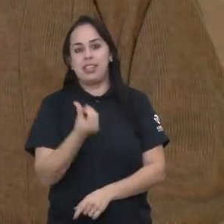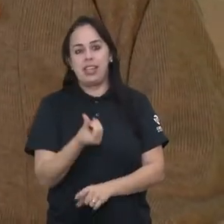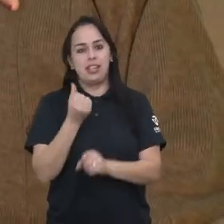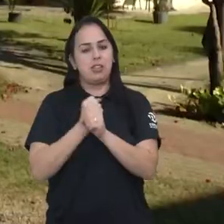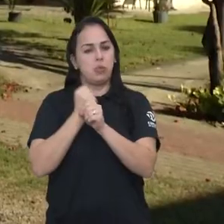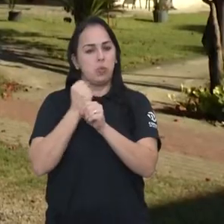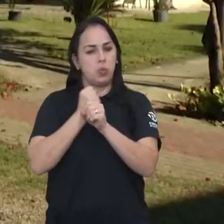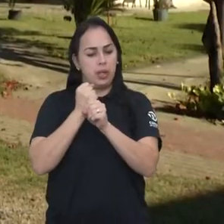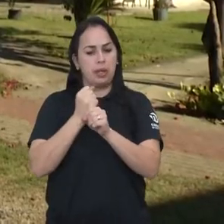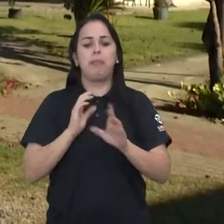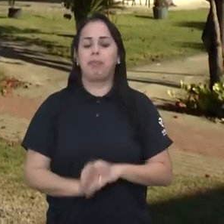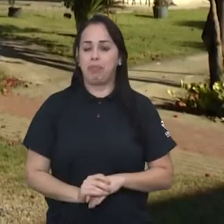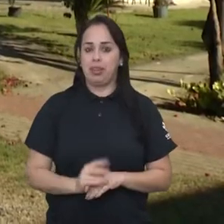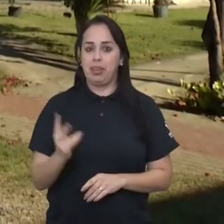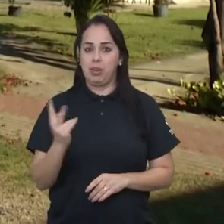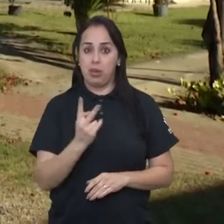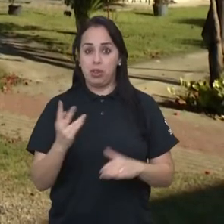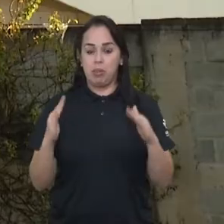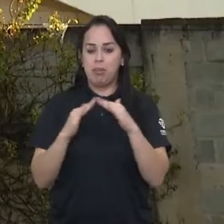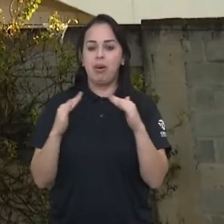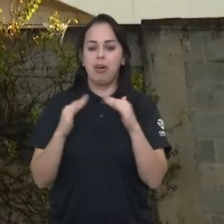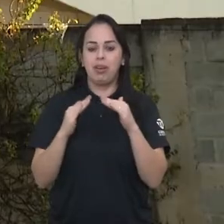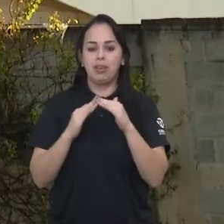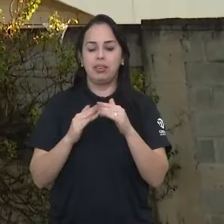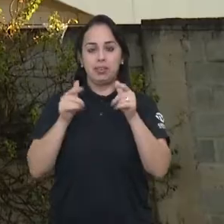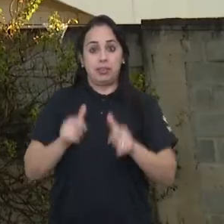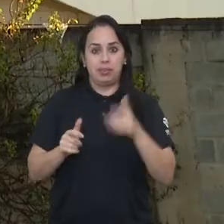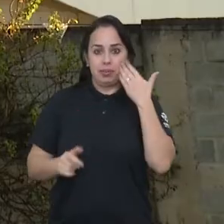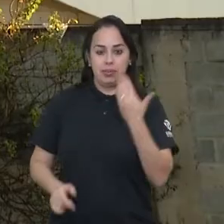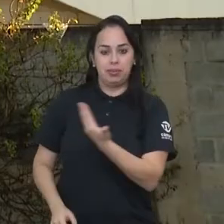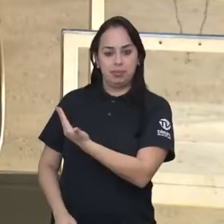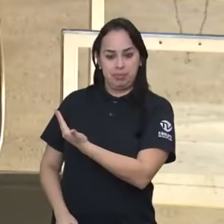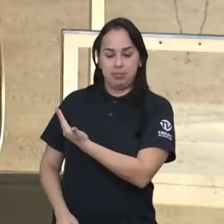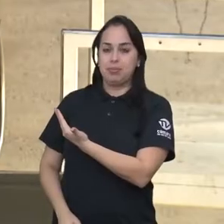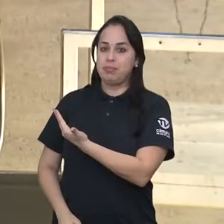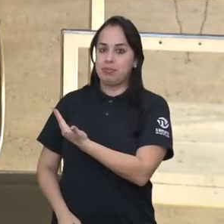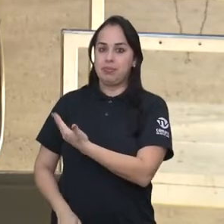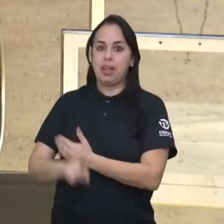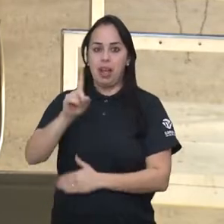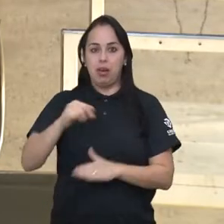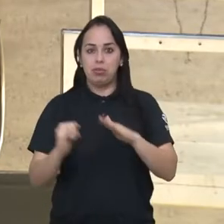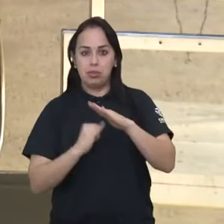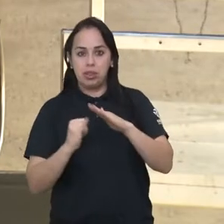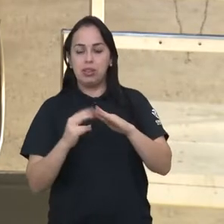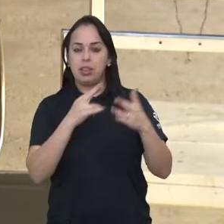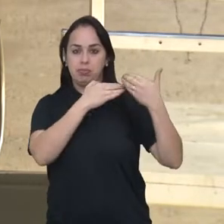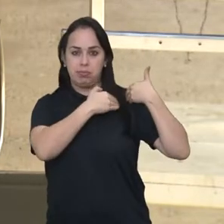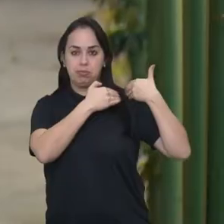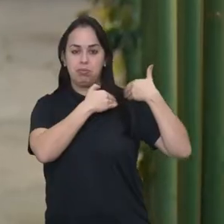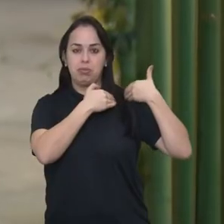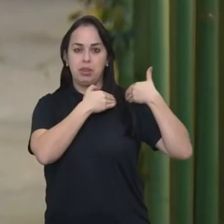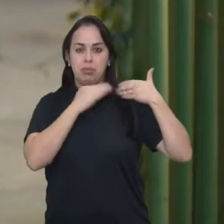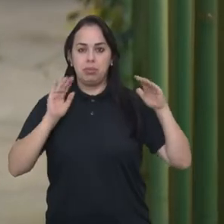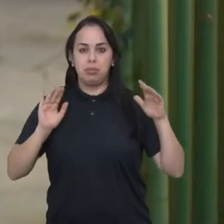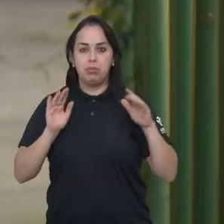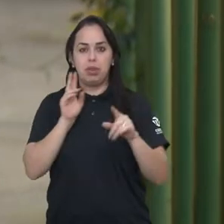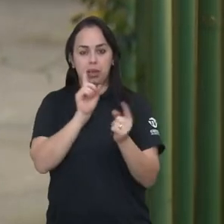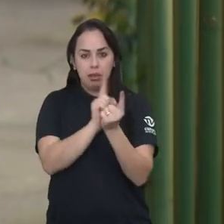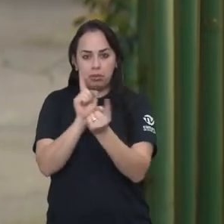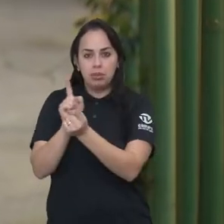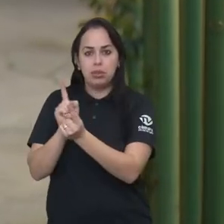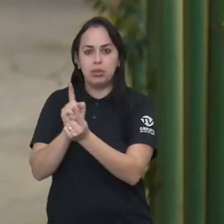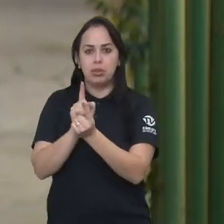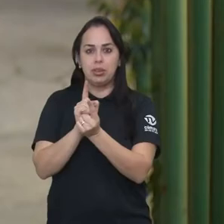com muito amor hoje eles moram na casa de repouso Nosso Lar uma instituição responsável por promover